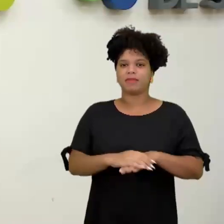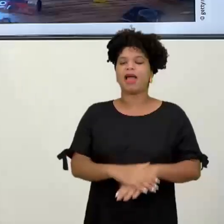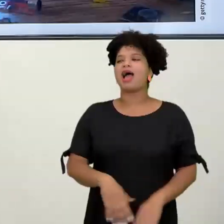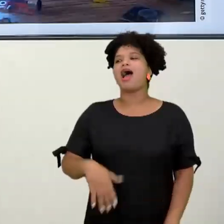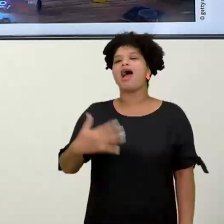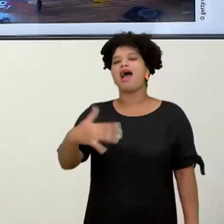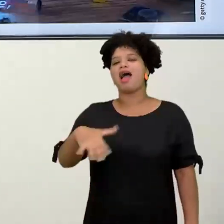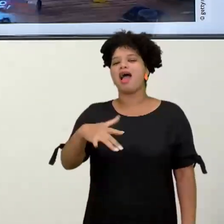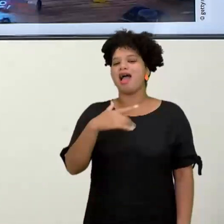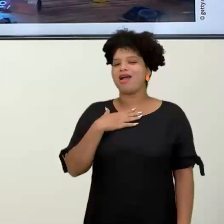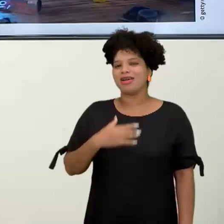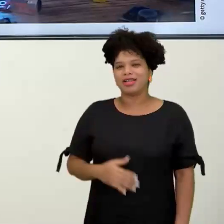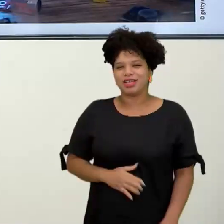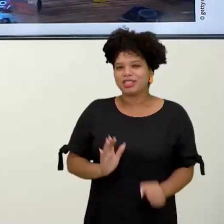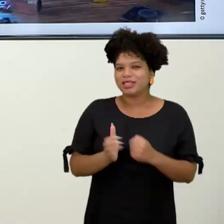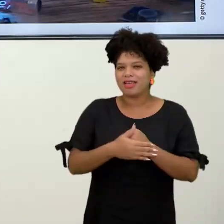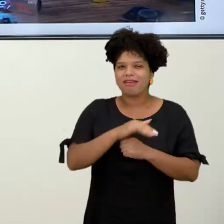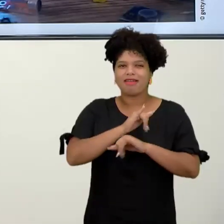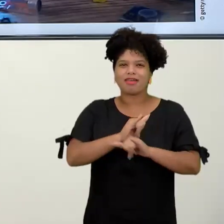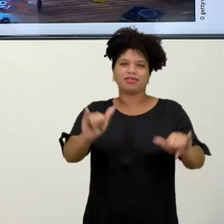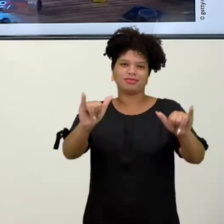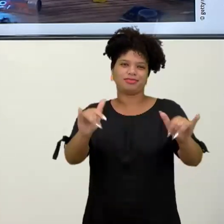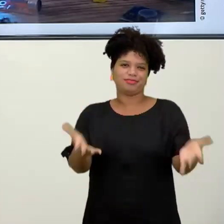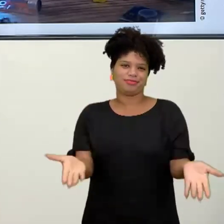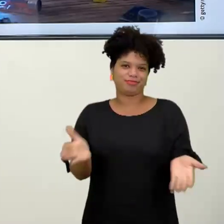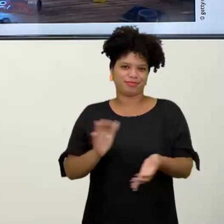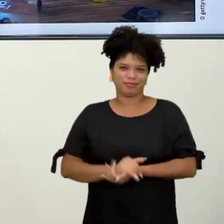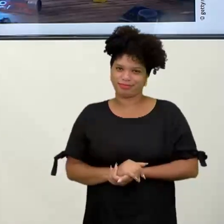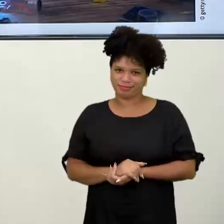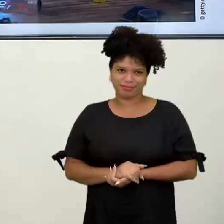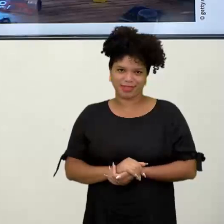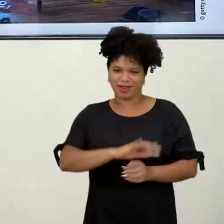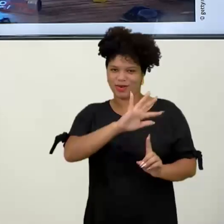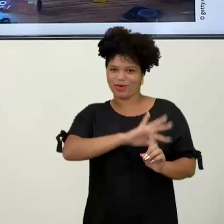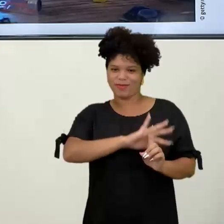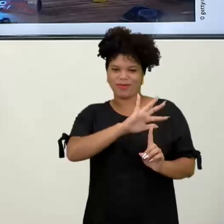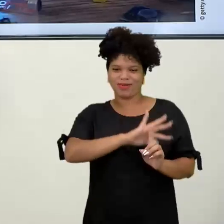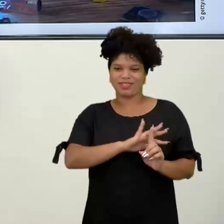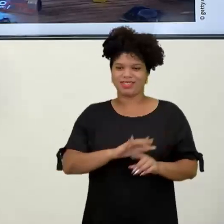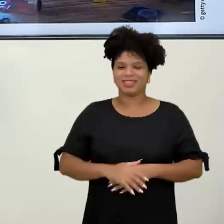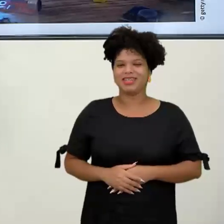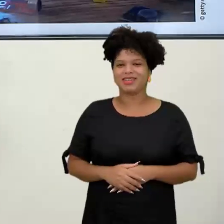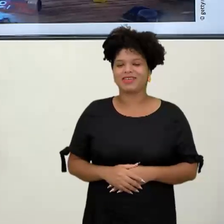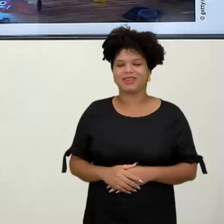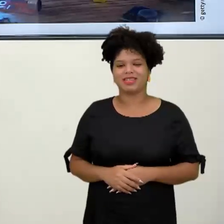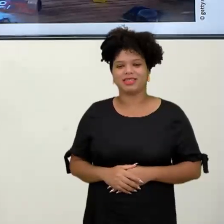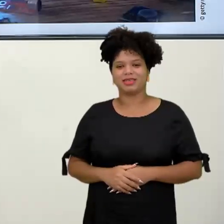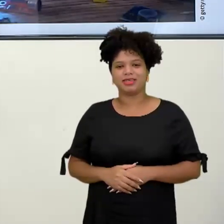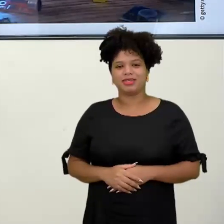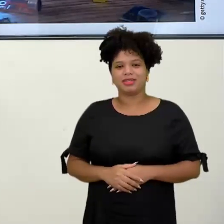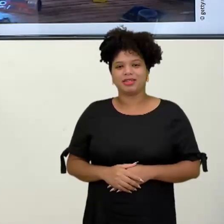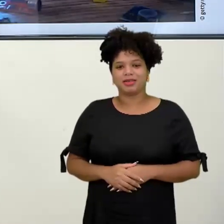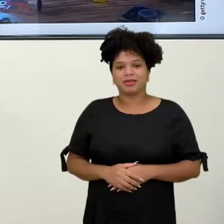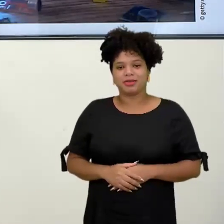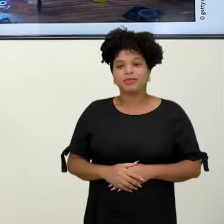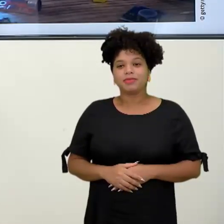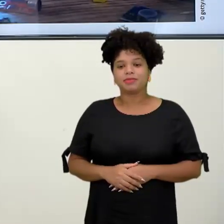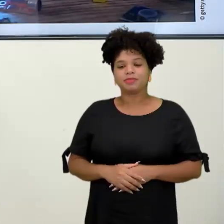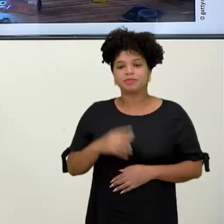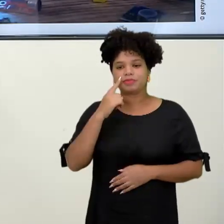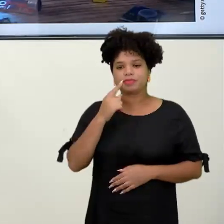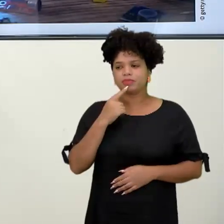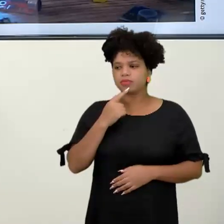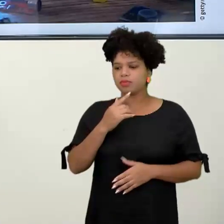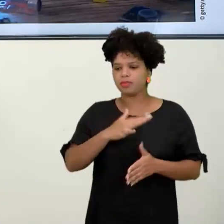gente. Gente, a gente conta tudo aqui, conta tudo. E aí, o que acontece? A linguagem C++, lembra do binário? Né? A